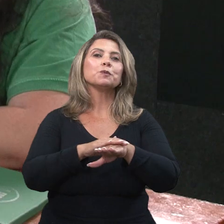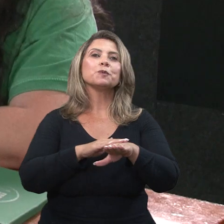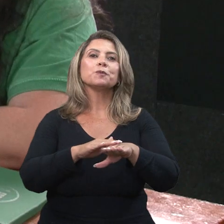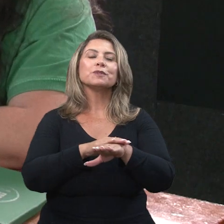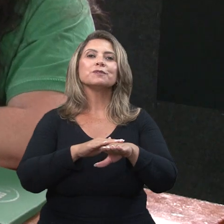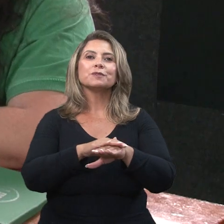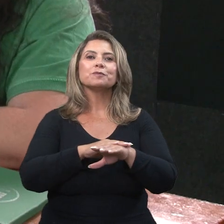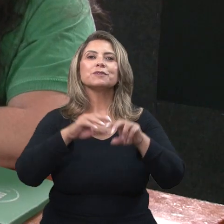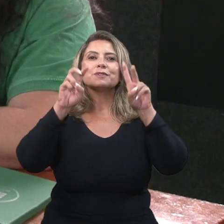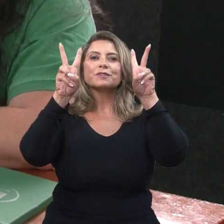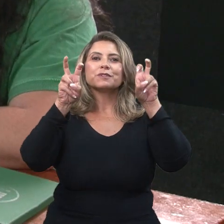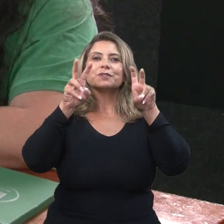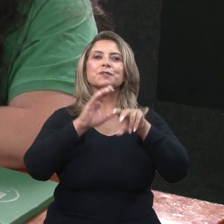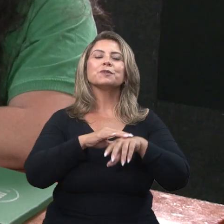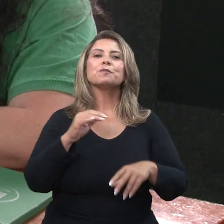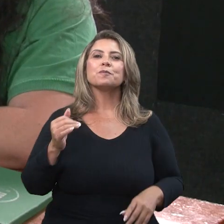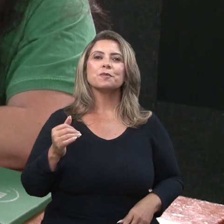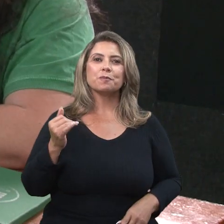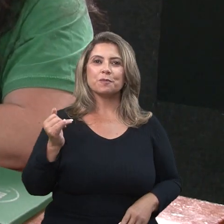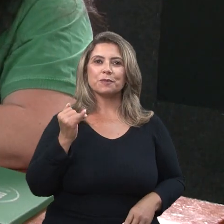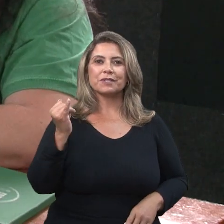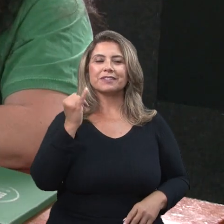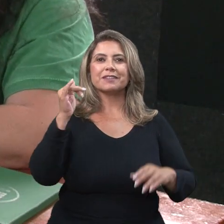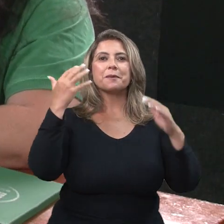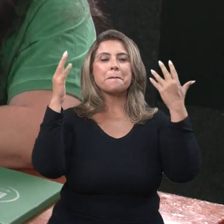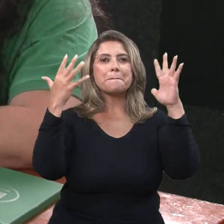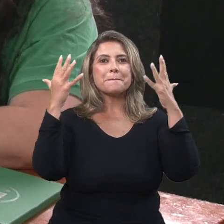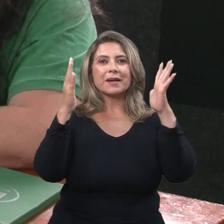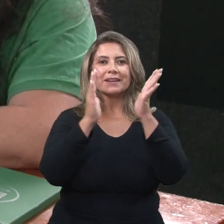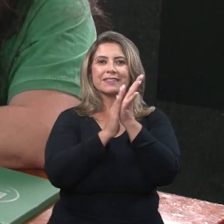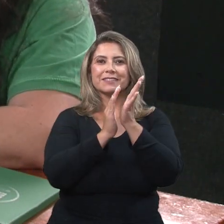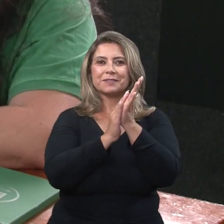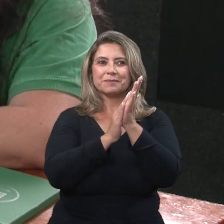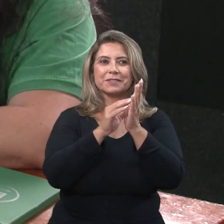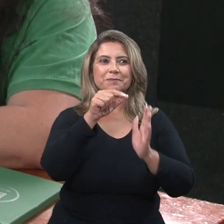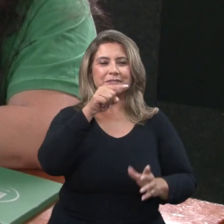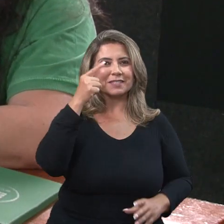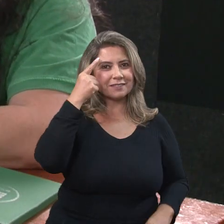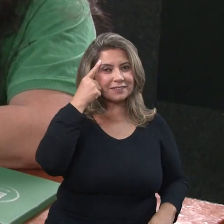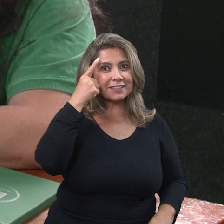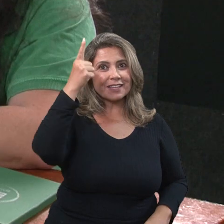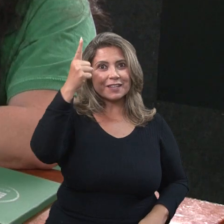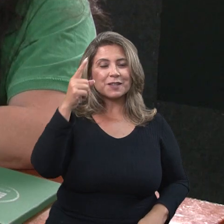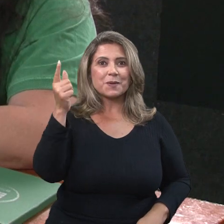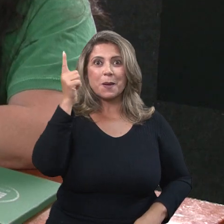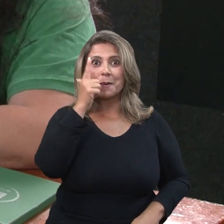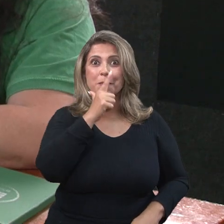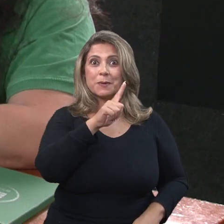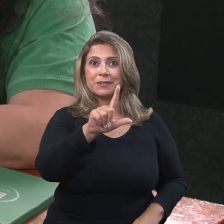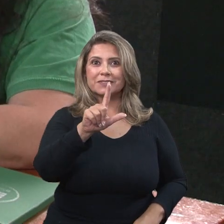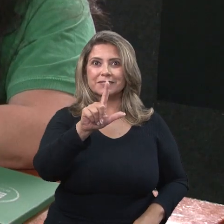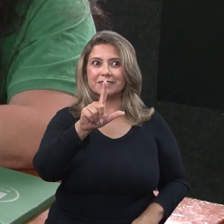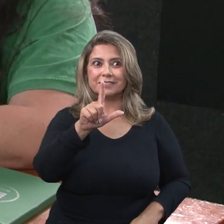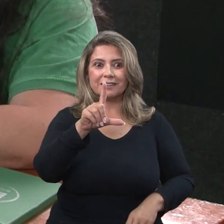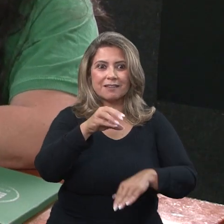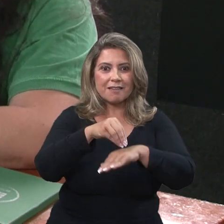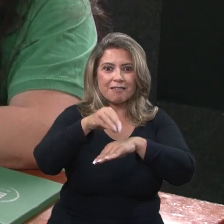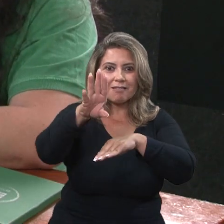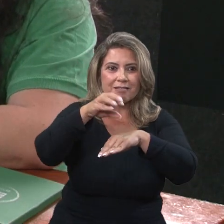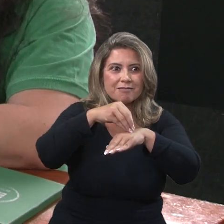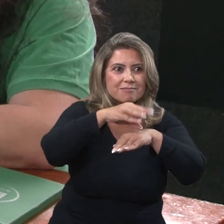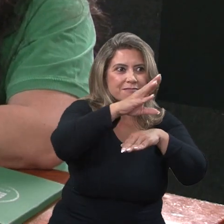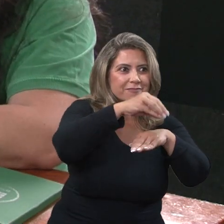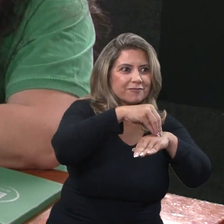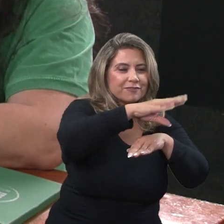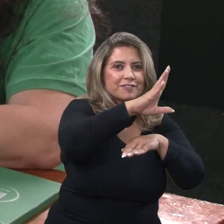esse tema, que é bem importante, e parabenizar por essa iniciativa, que é muito bacana da gente conseguir alcançar, levar essas informações